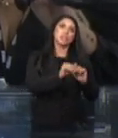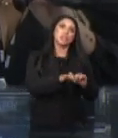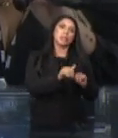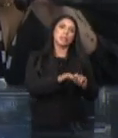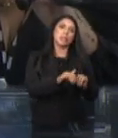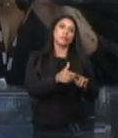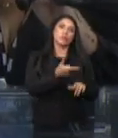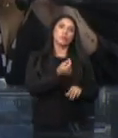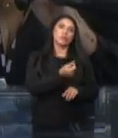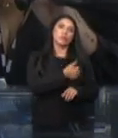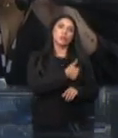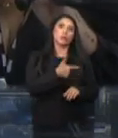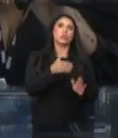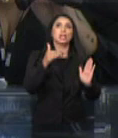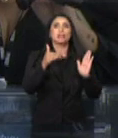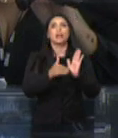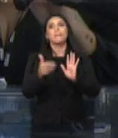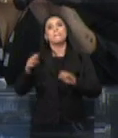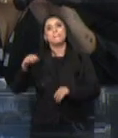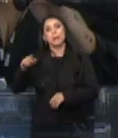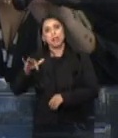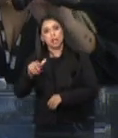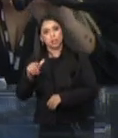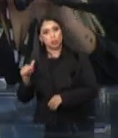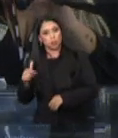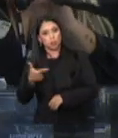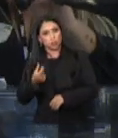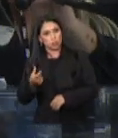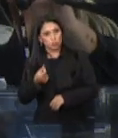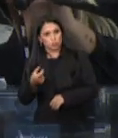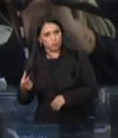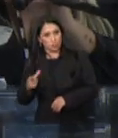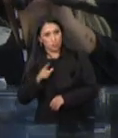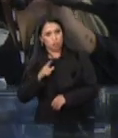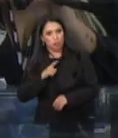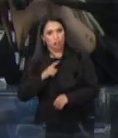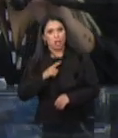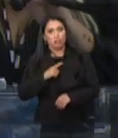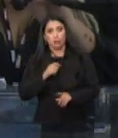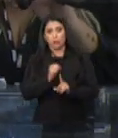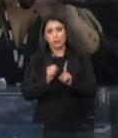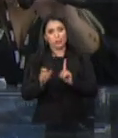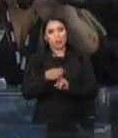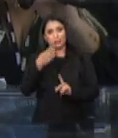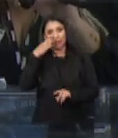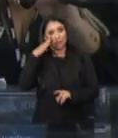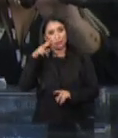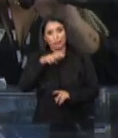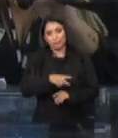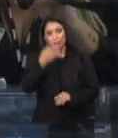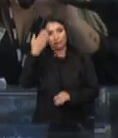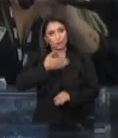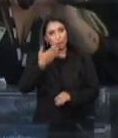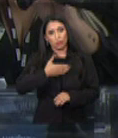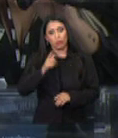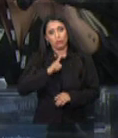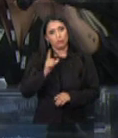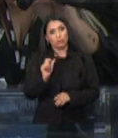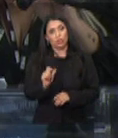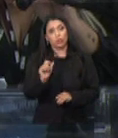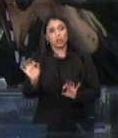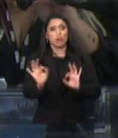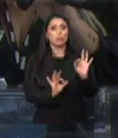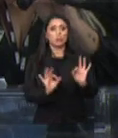a março de 2020 somado ao efeito da invisibilidade social desse segmento no planejamento